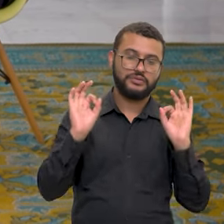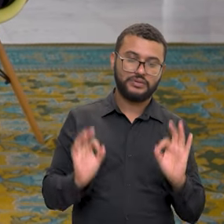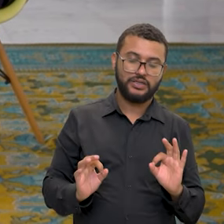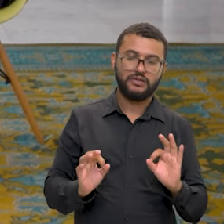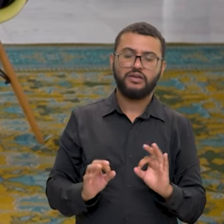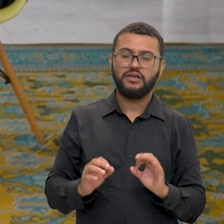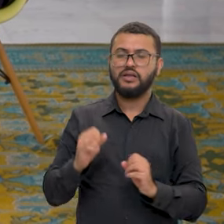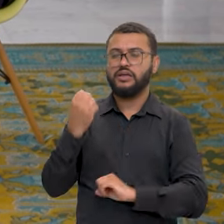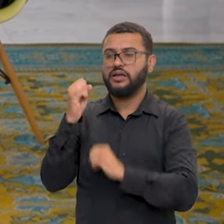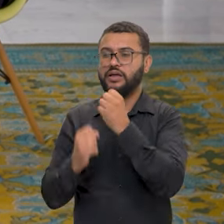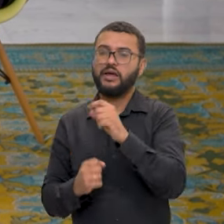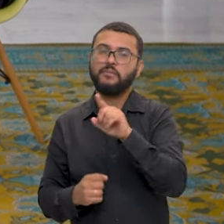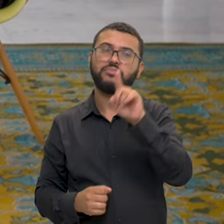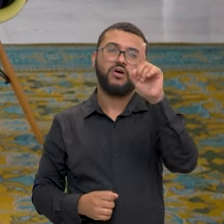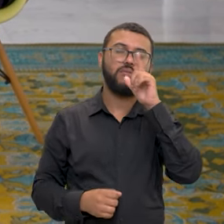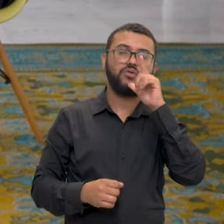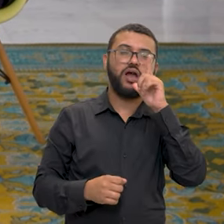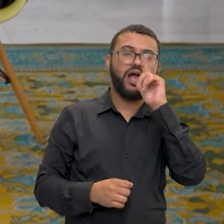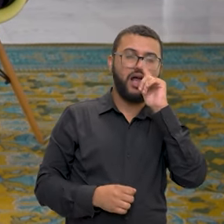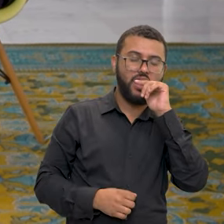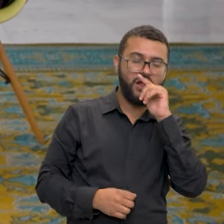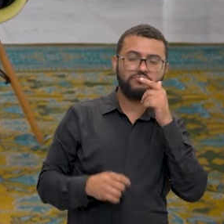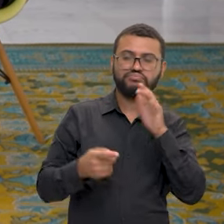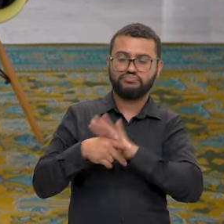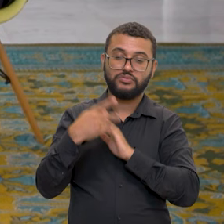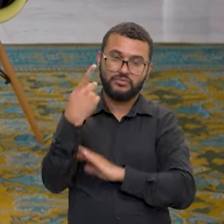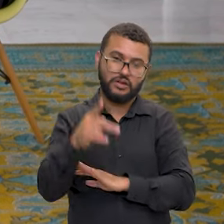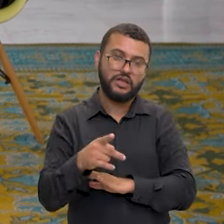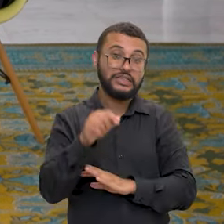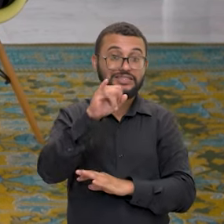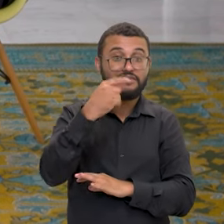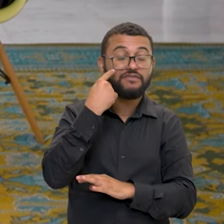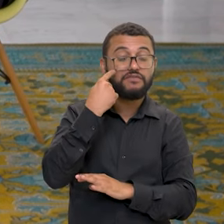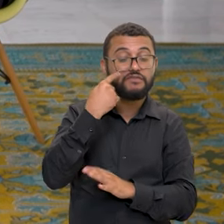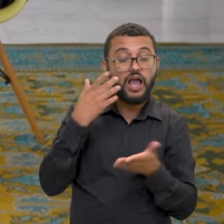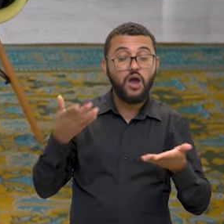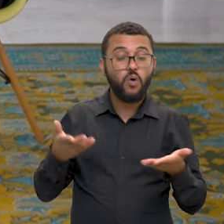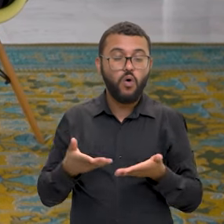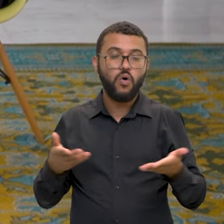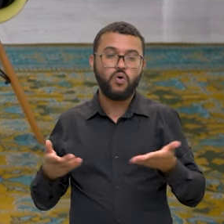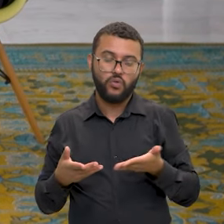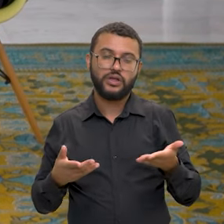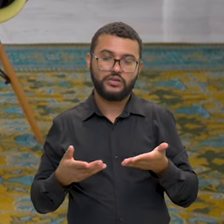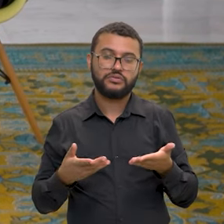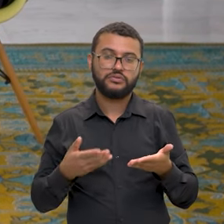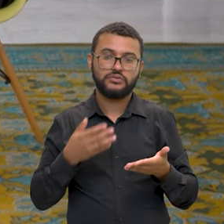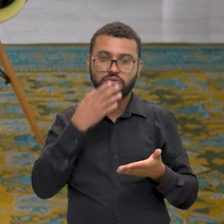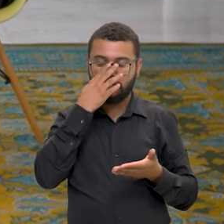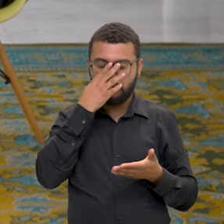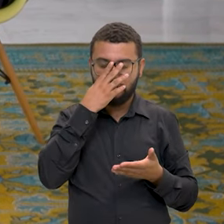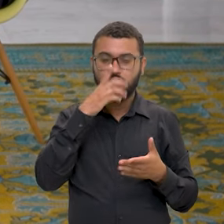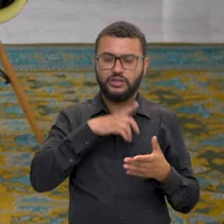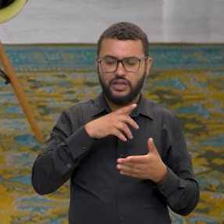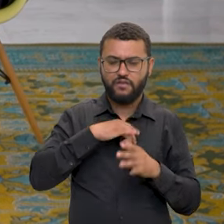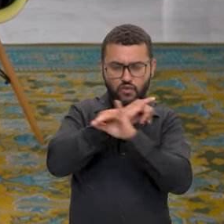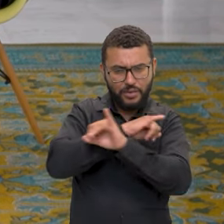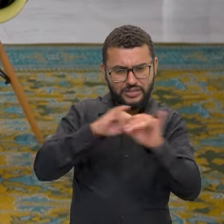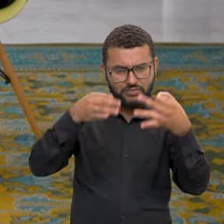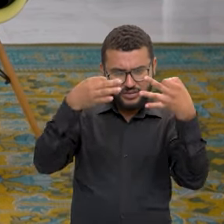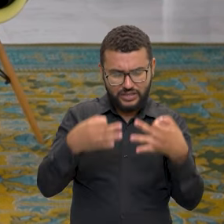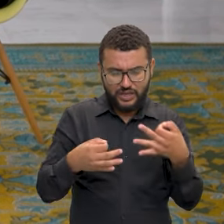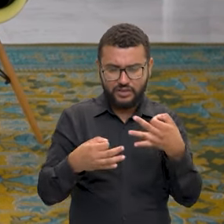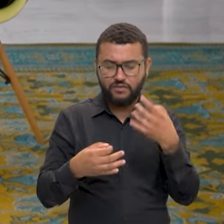Agora já falamos de eólica, E hoje, exatamente, se você for, todos os dados estão